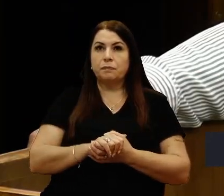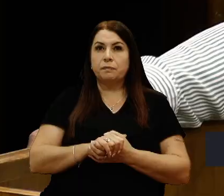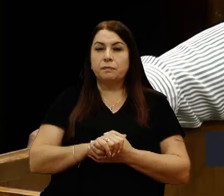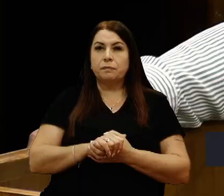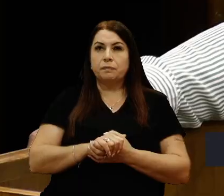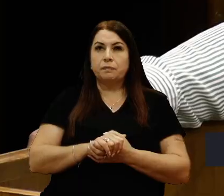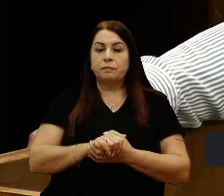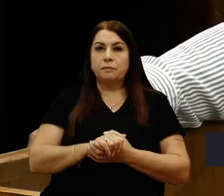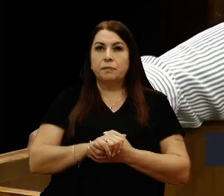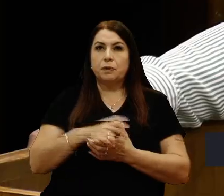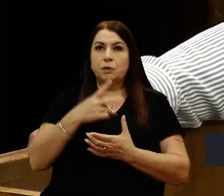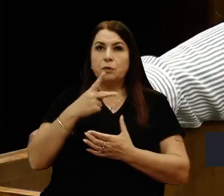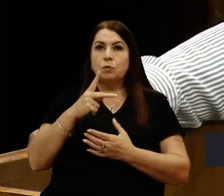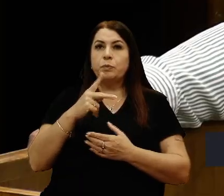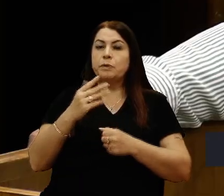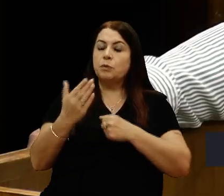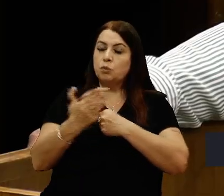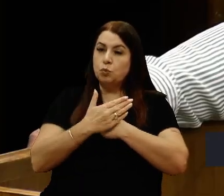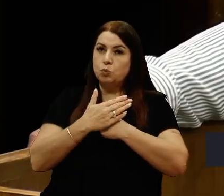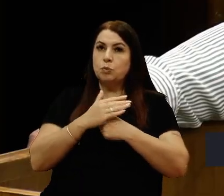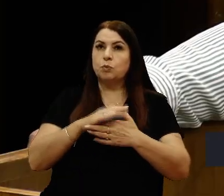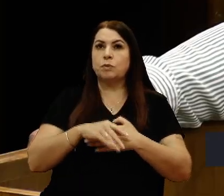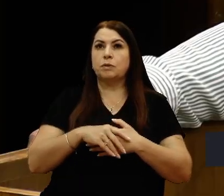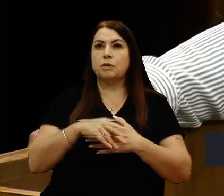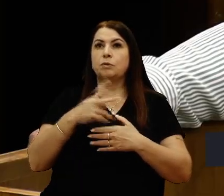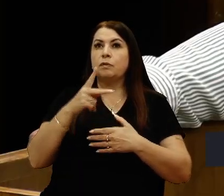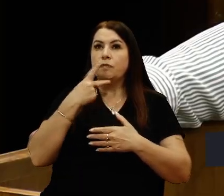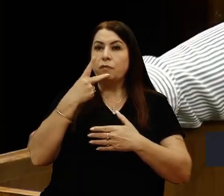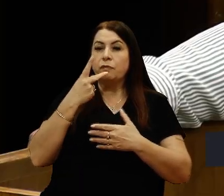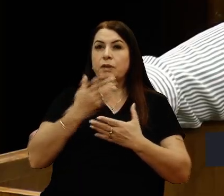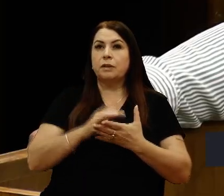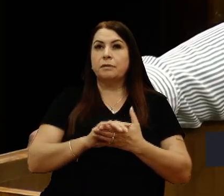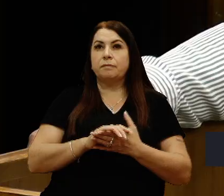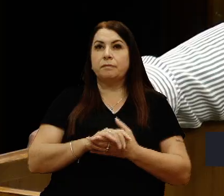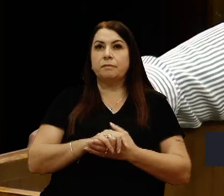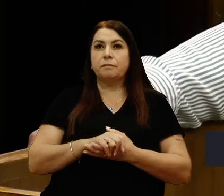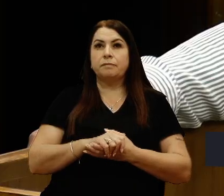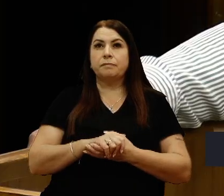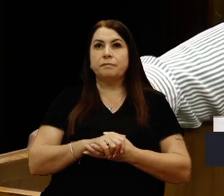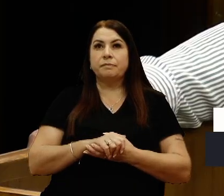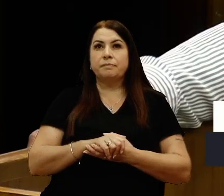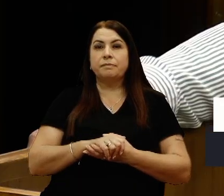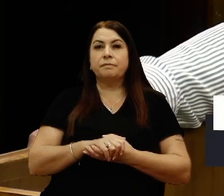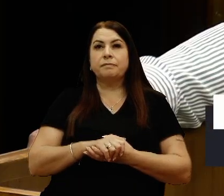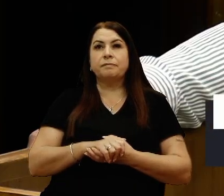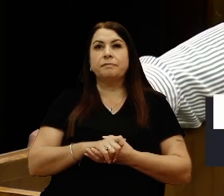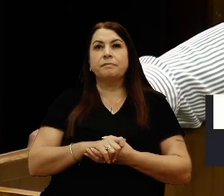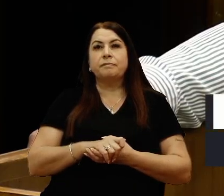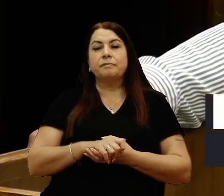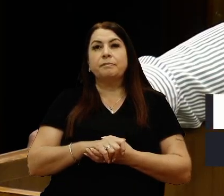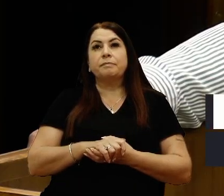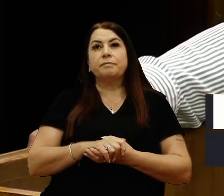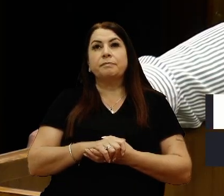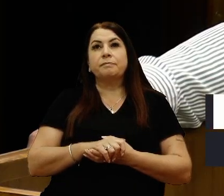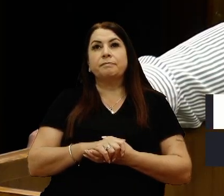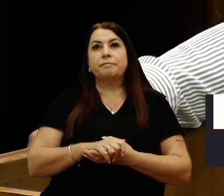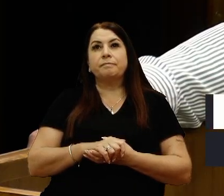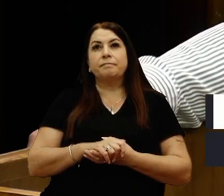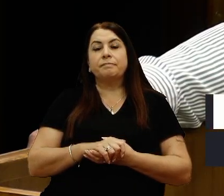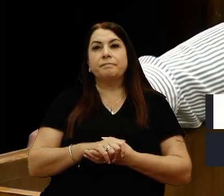suas contribuições e a sua fala tão... o senhor é